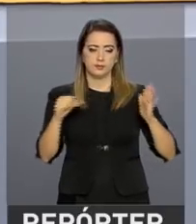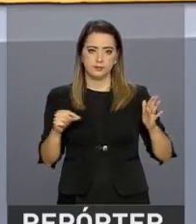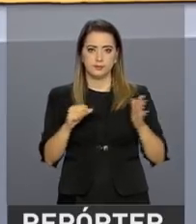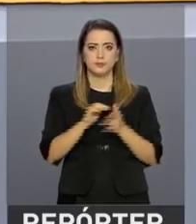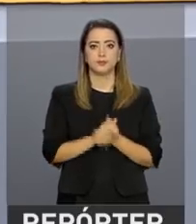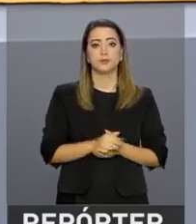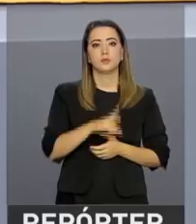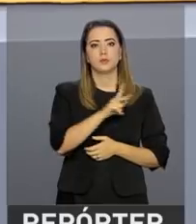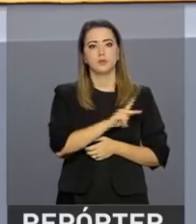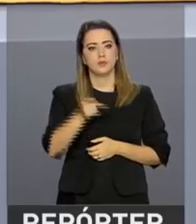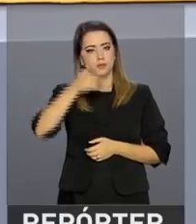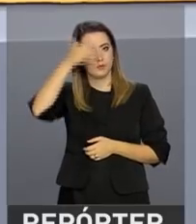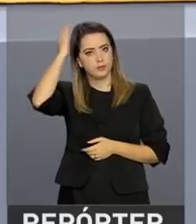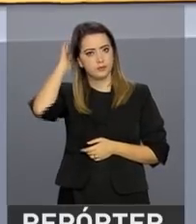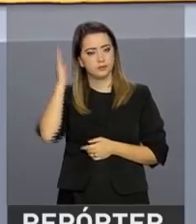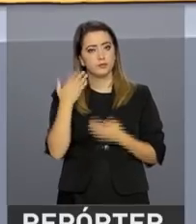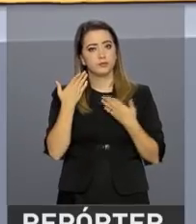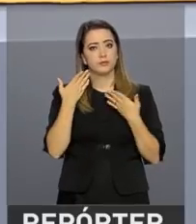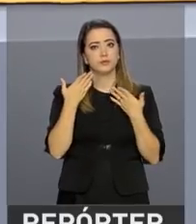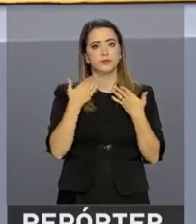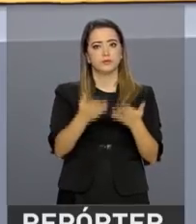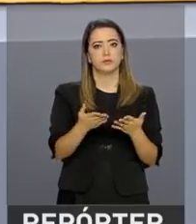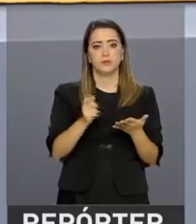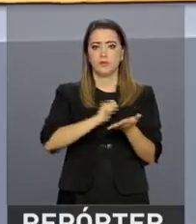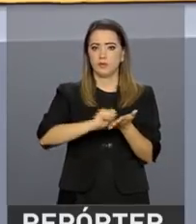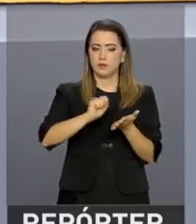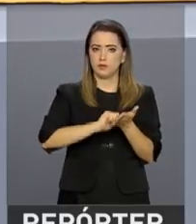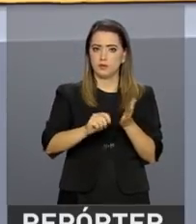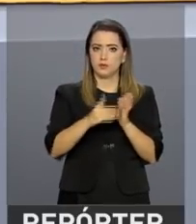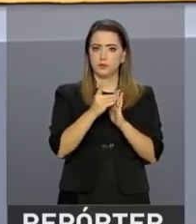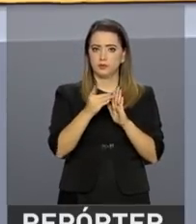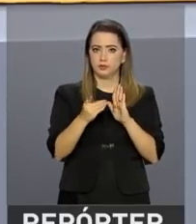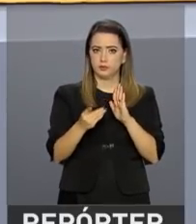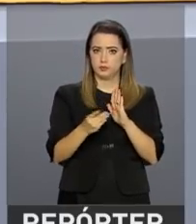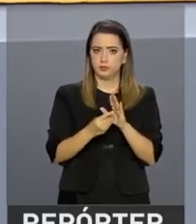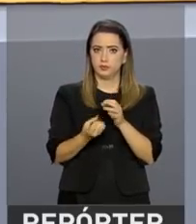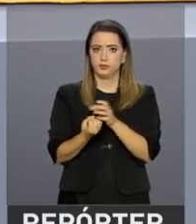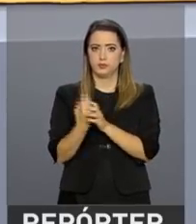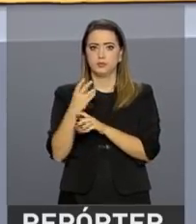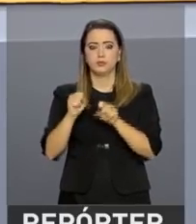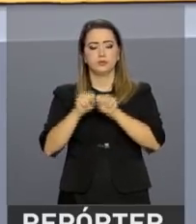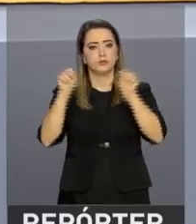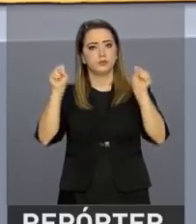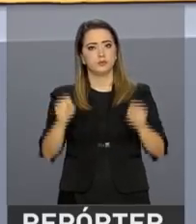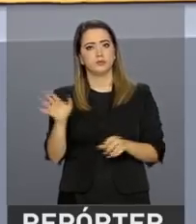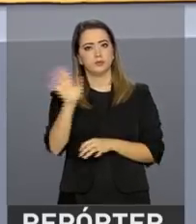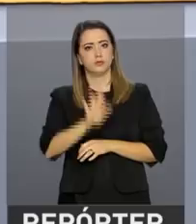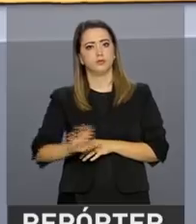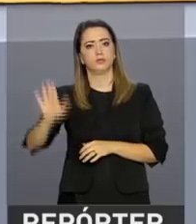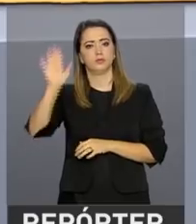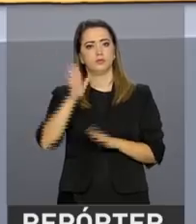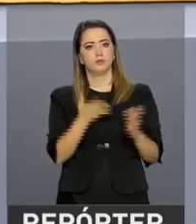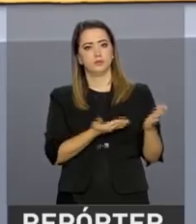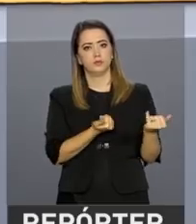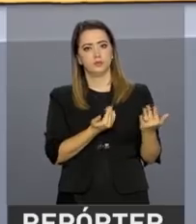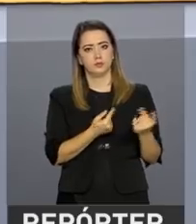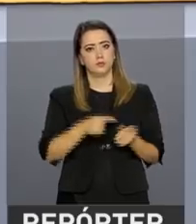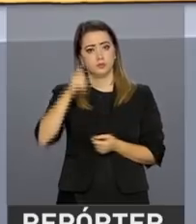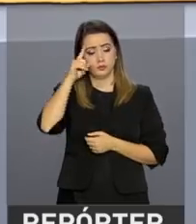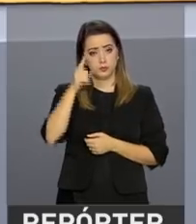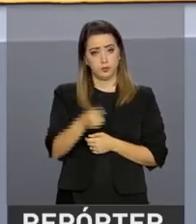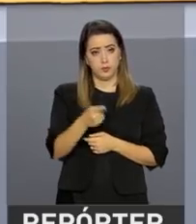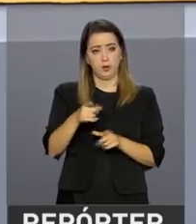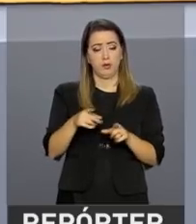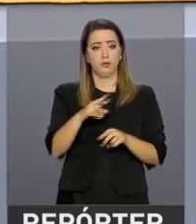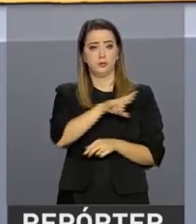do planalto o presidente da república michel temer também assinou o decreto que cria o sistema nacional de juventude que